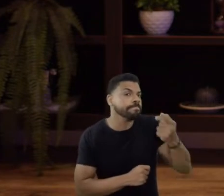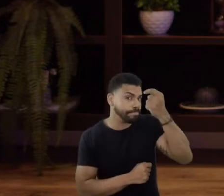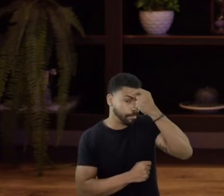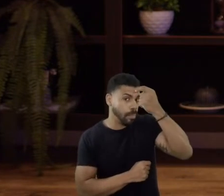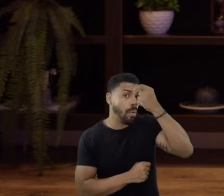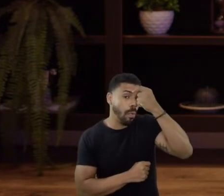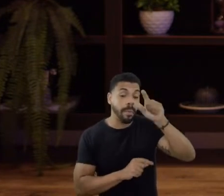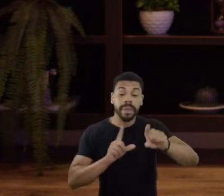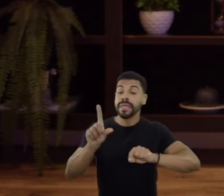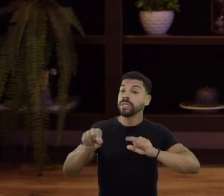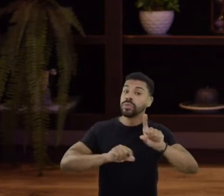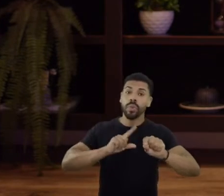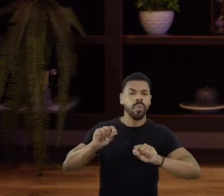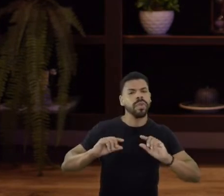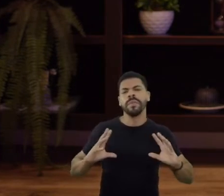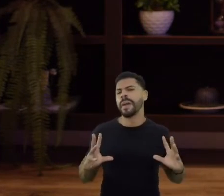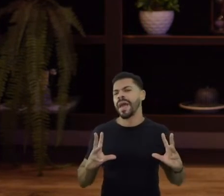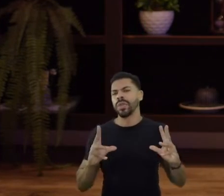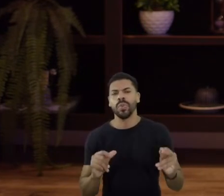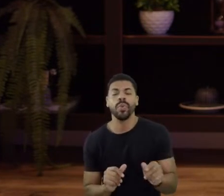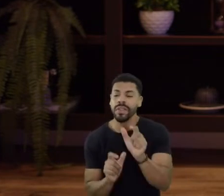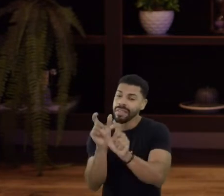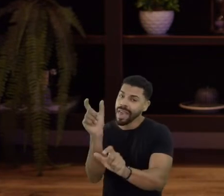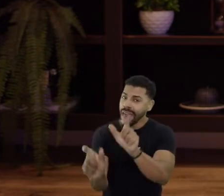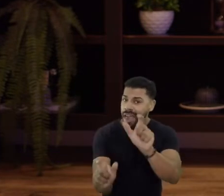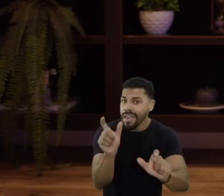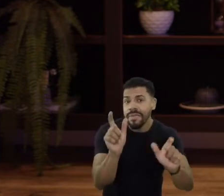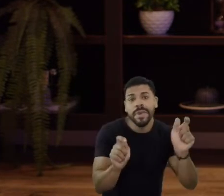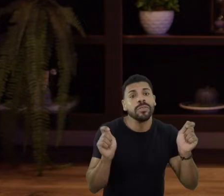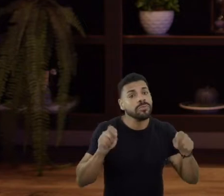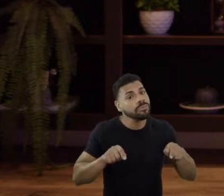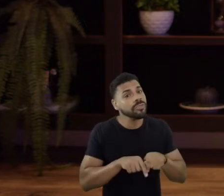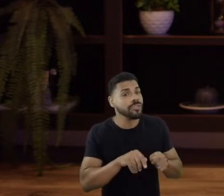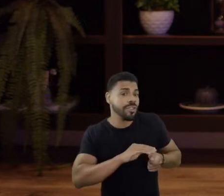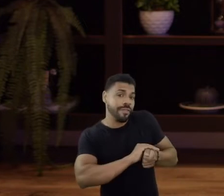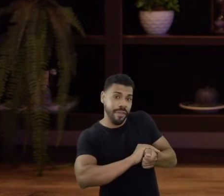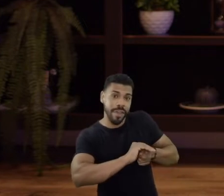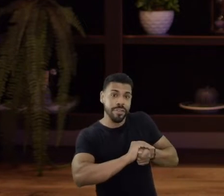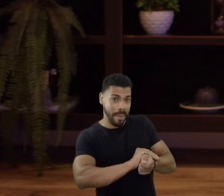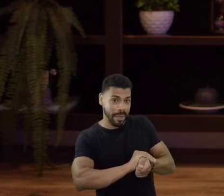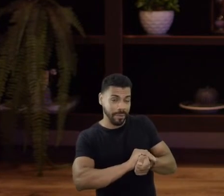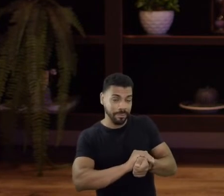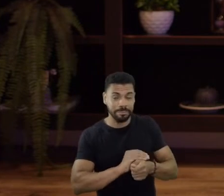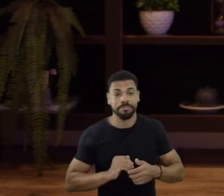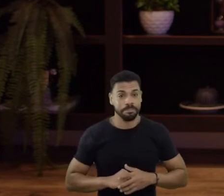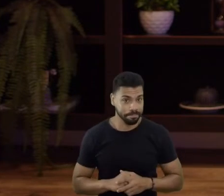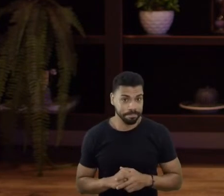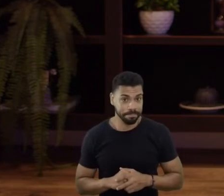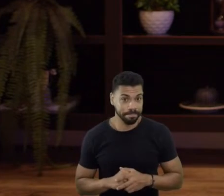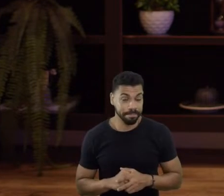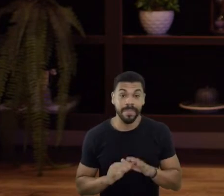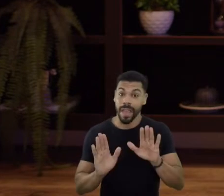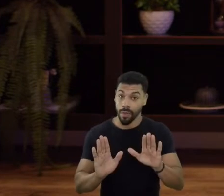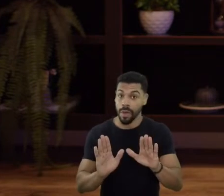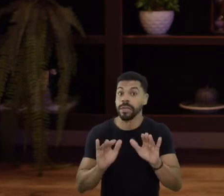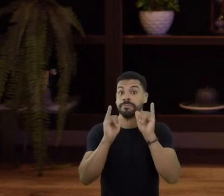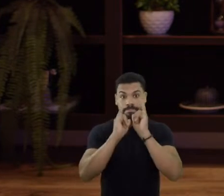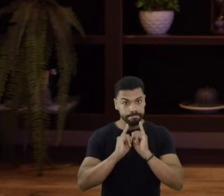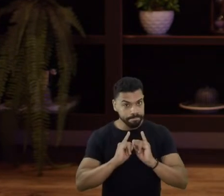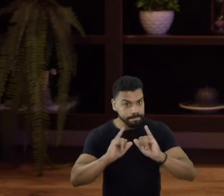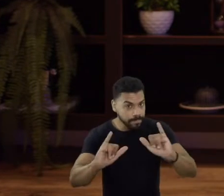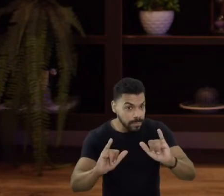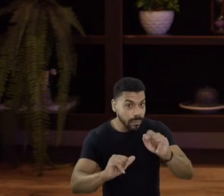levar em consideração na hora da Escolha mas tem para todos os gostos ali e é uma maneira de você investir em Fundos dessa maneira tá o grande